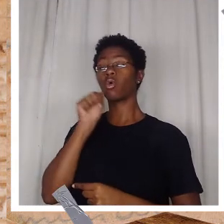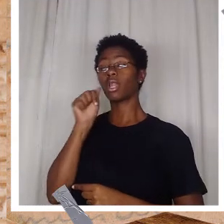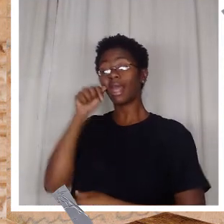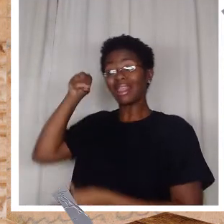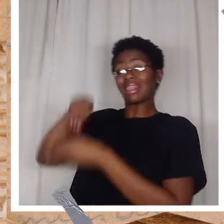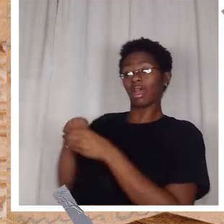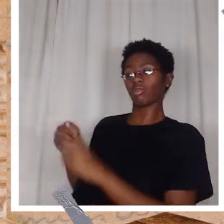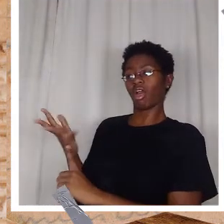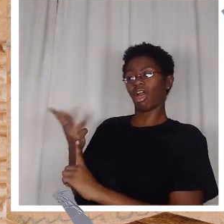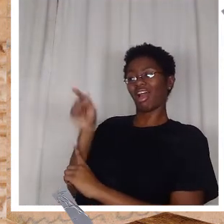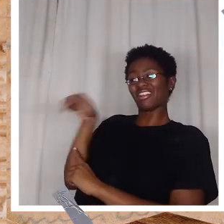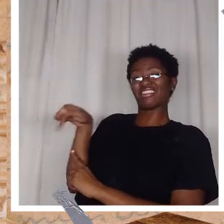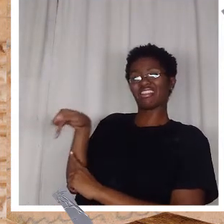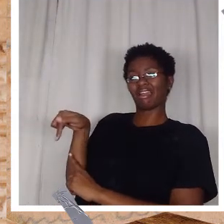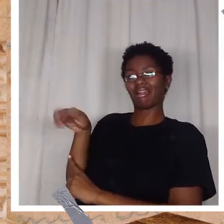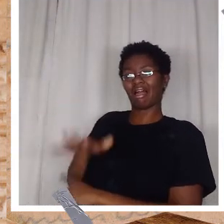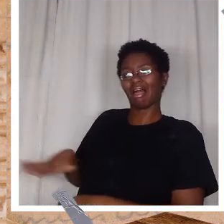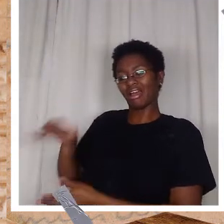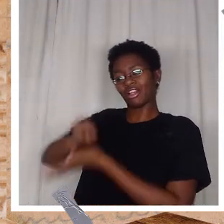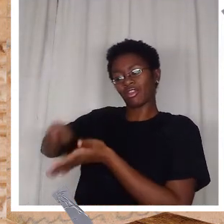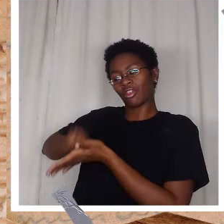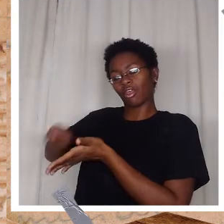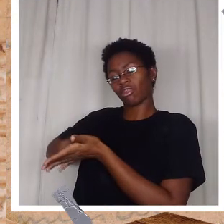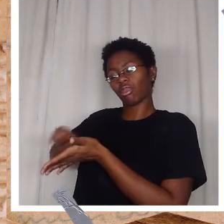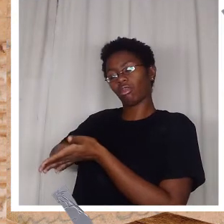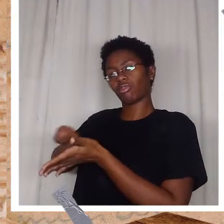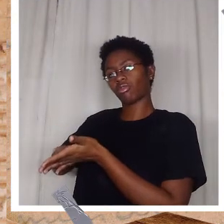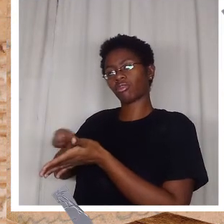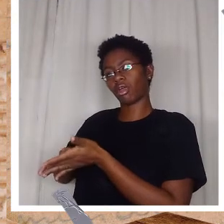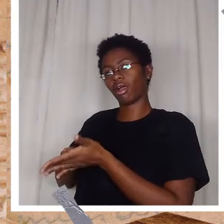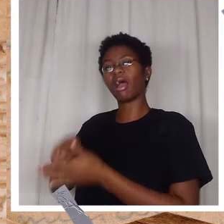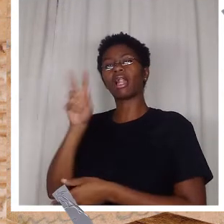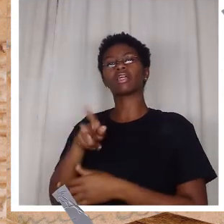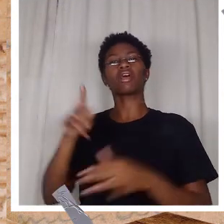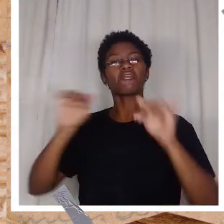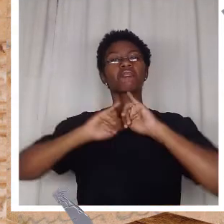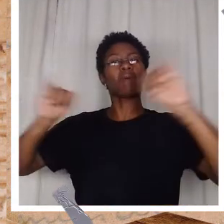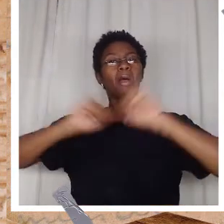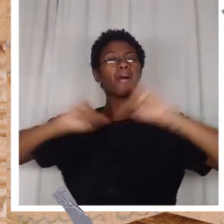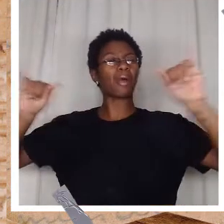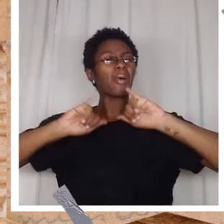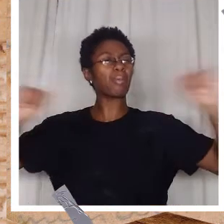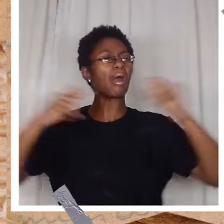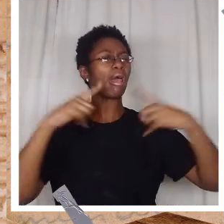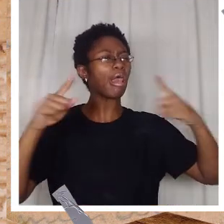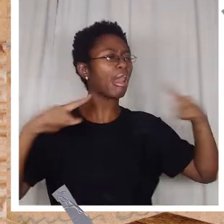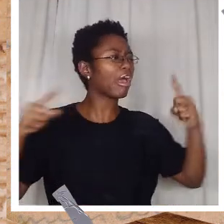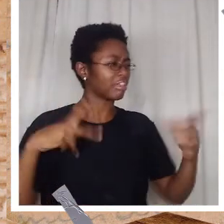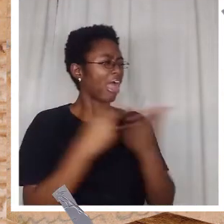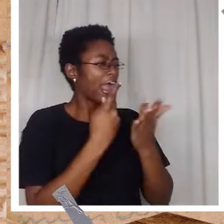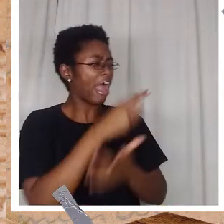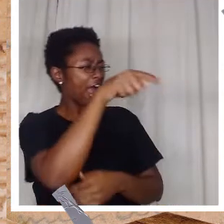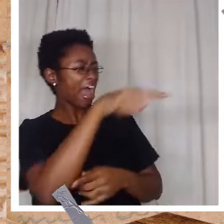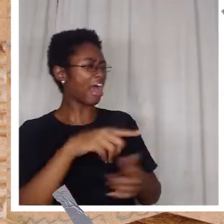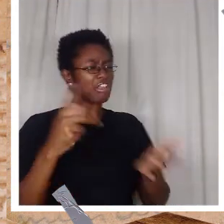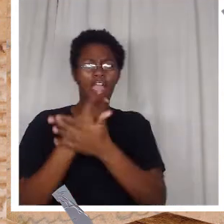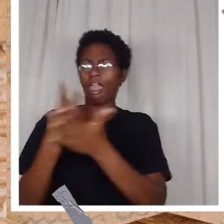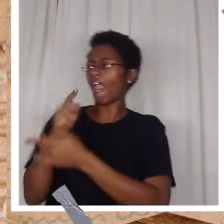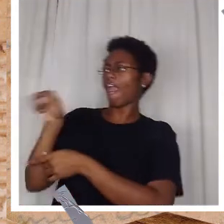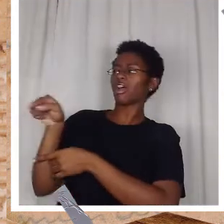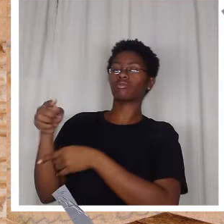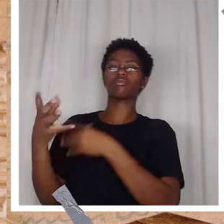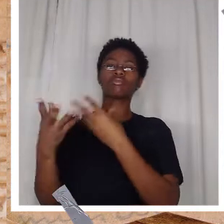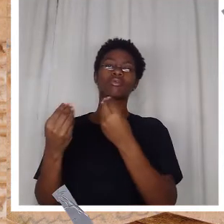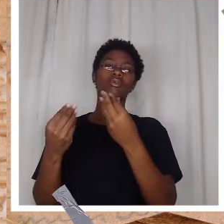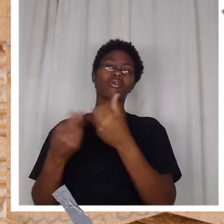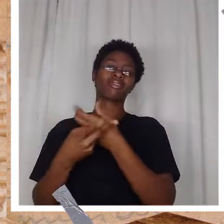se prestou o serviço de denunciar tudo o que ela achava que estava errado, e que era muita coisa,